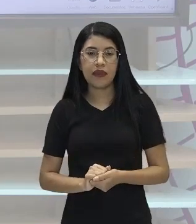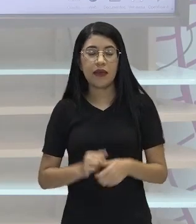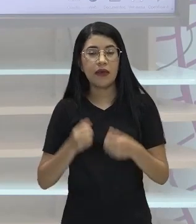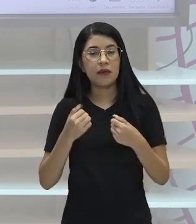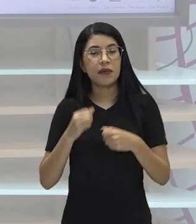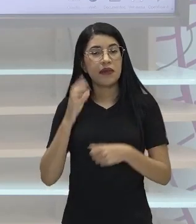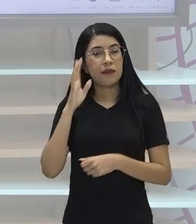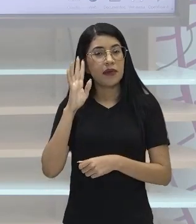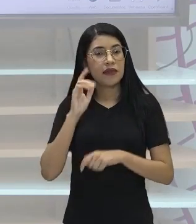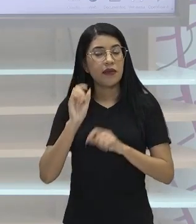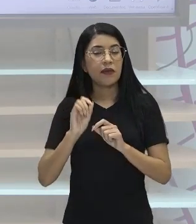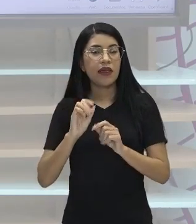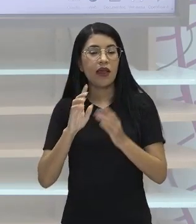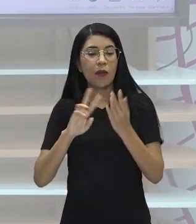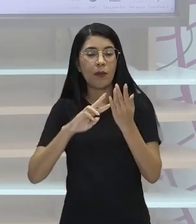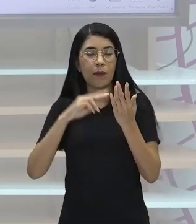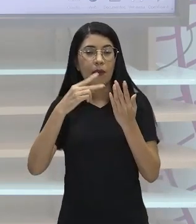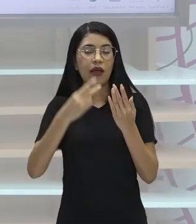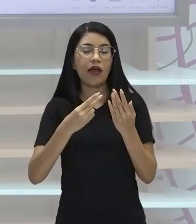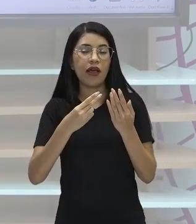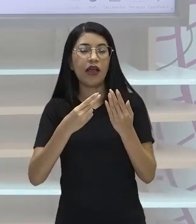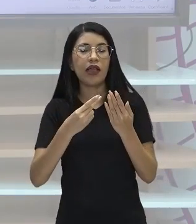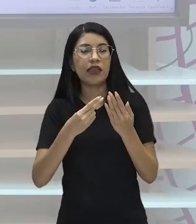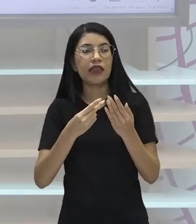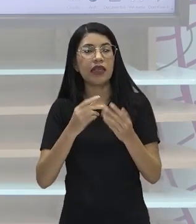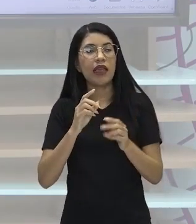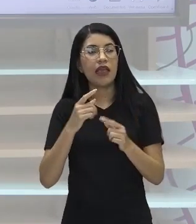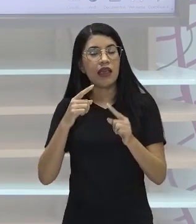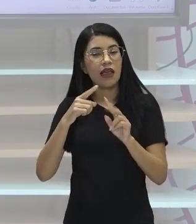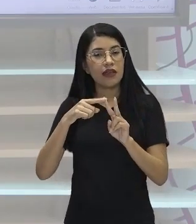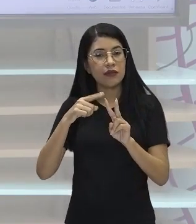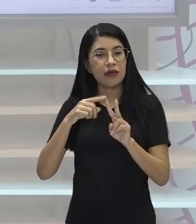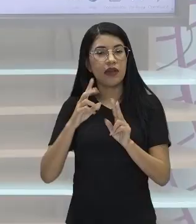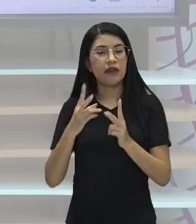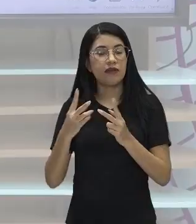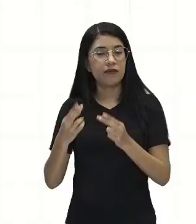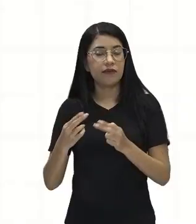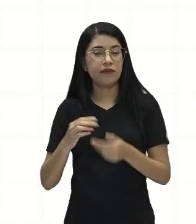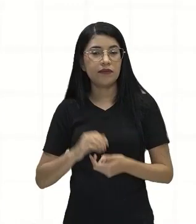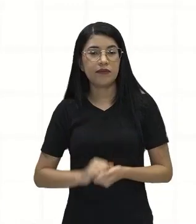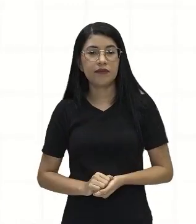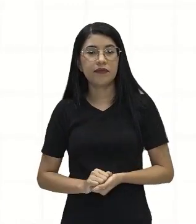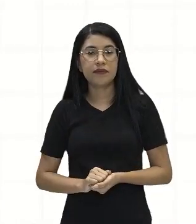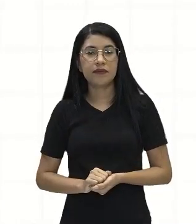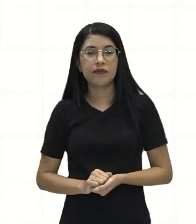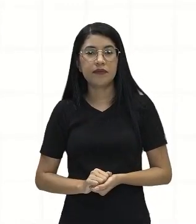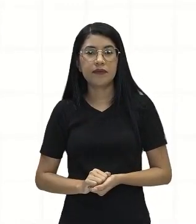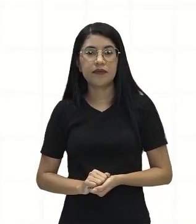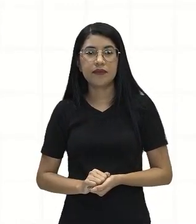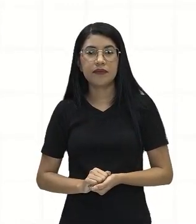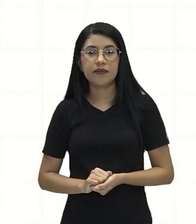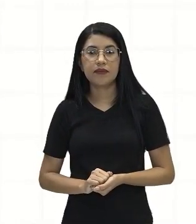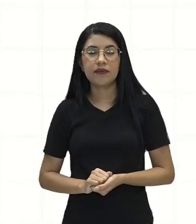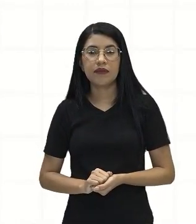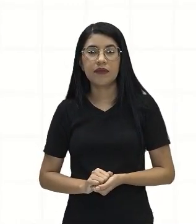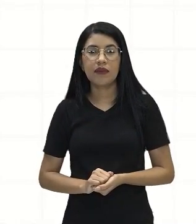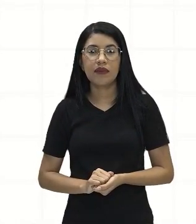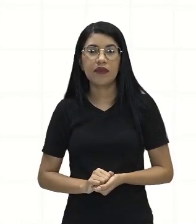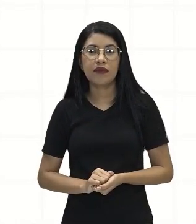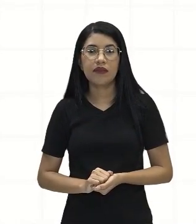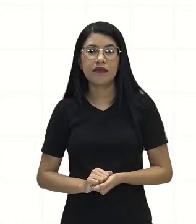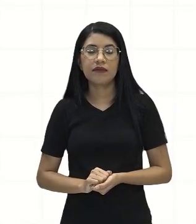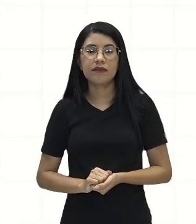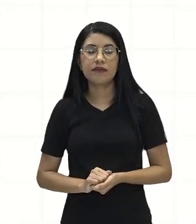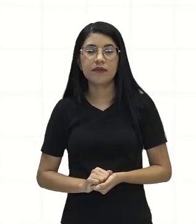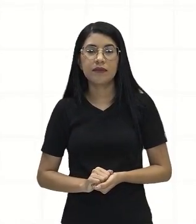dar aquele número que eu estou buscando. Esse número é a raiz quadrada. Beleza? Então vamos continuar. Olha só. Dando continuidade, nós